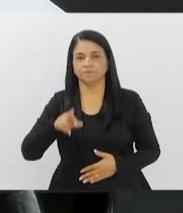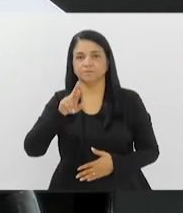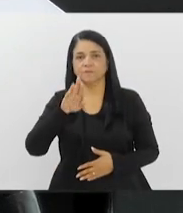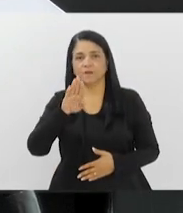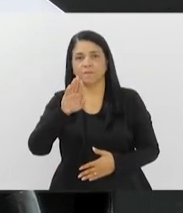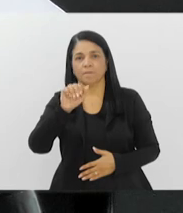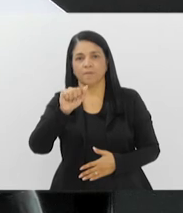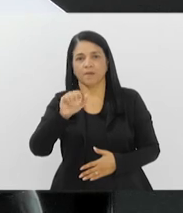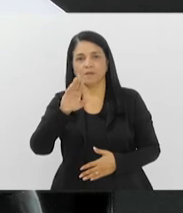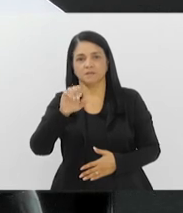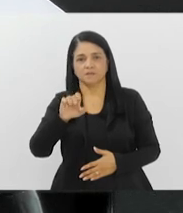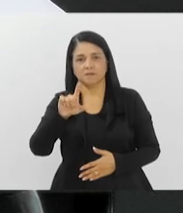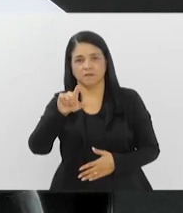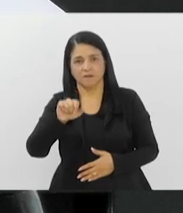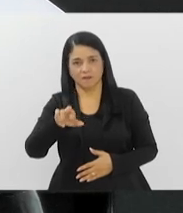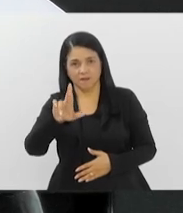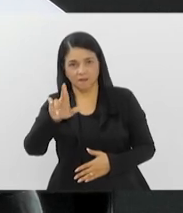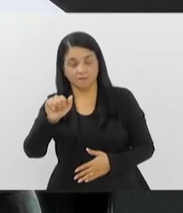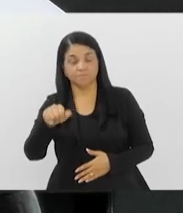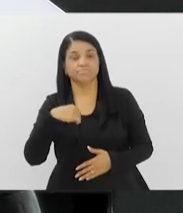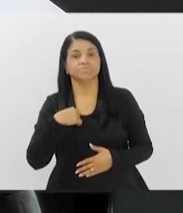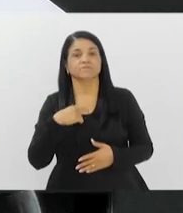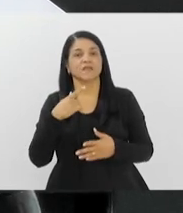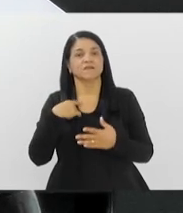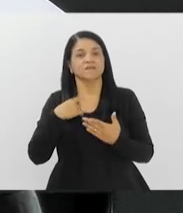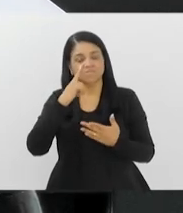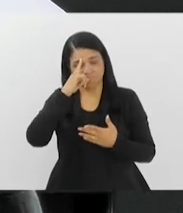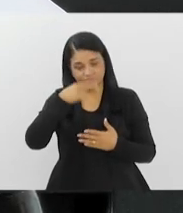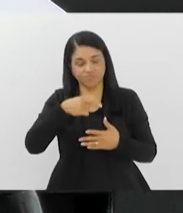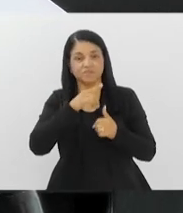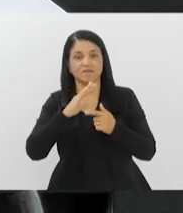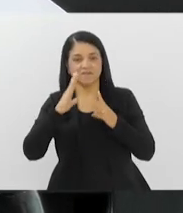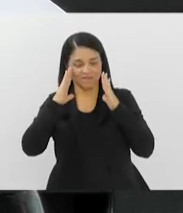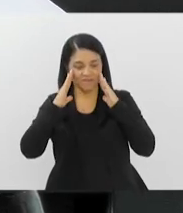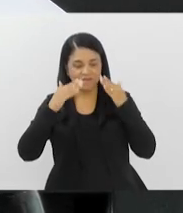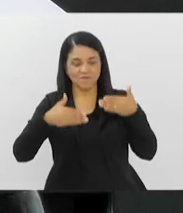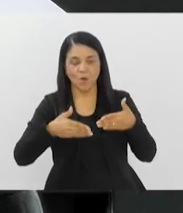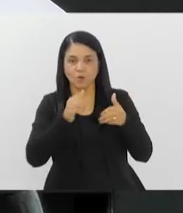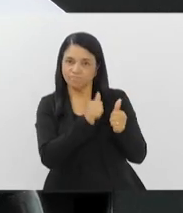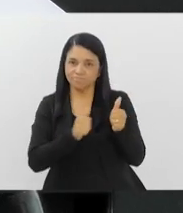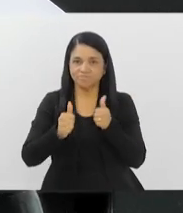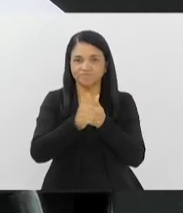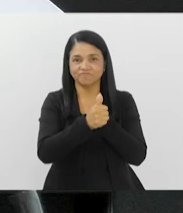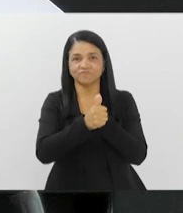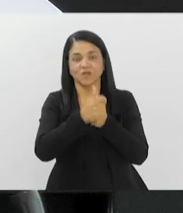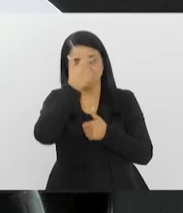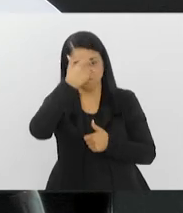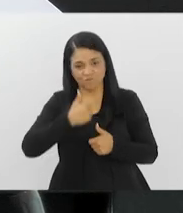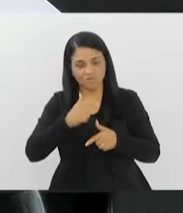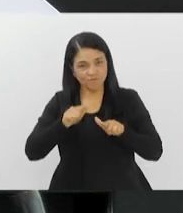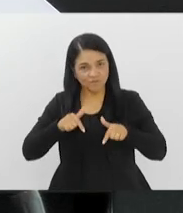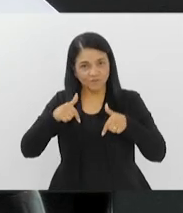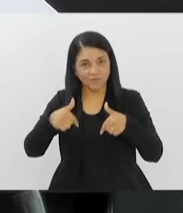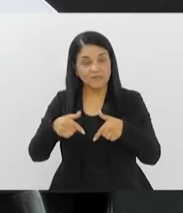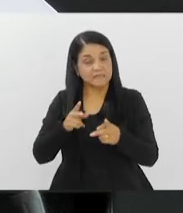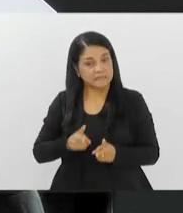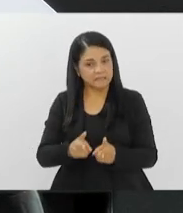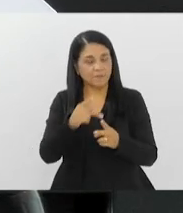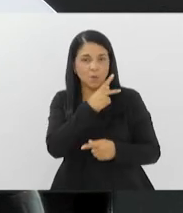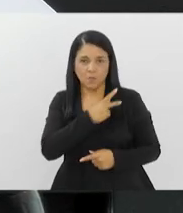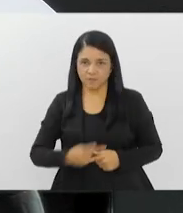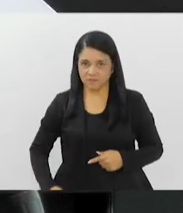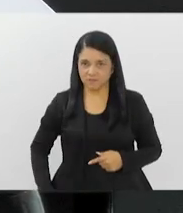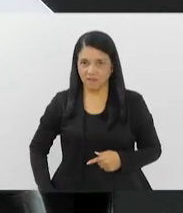que nos incumbiu de estarmos à frente do fórum. Função essa que sempre coube ao presidente da